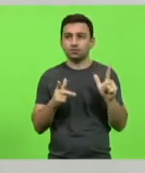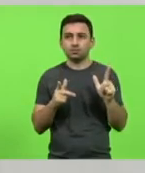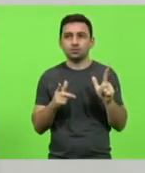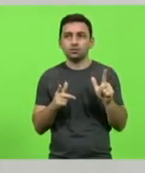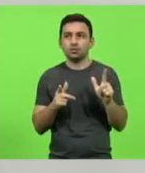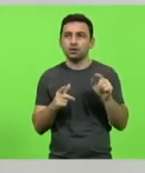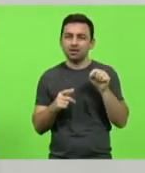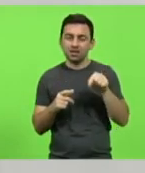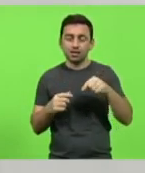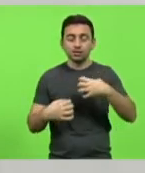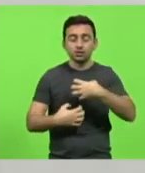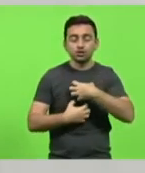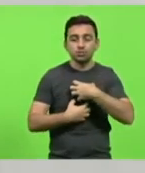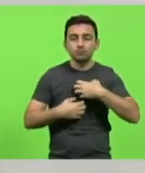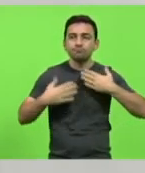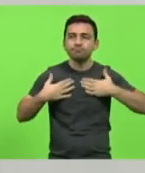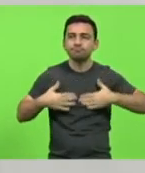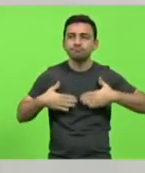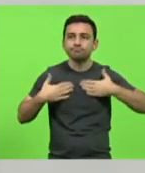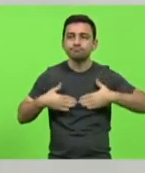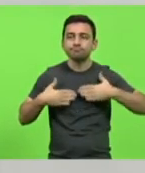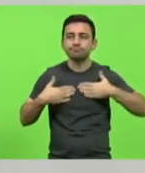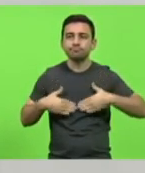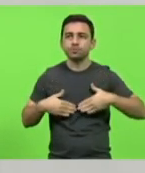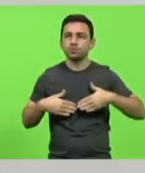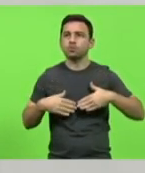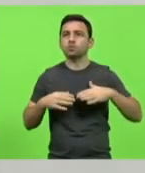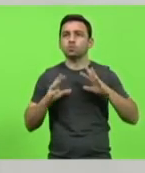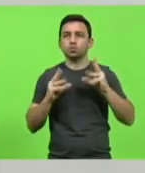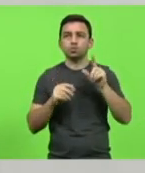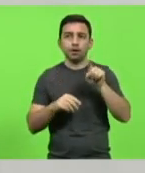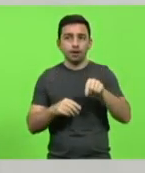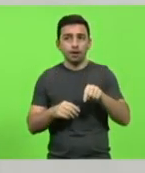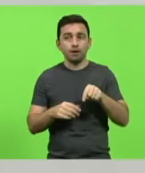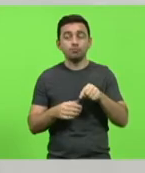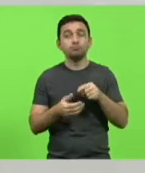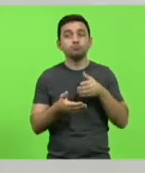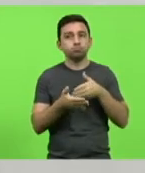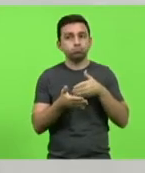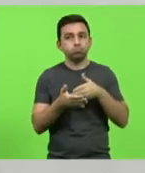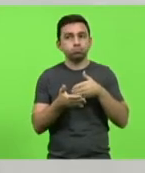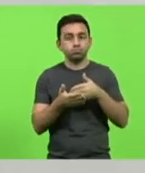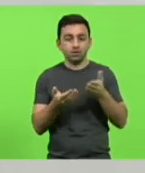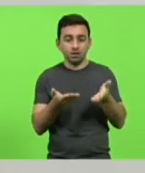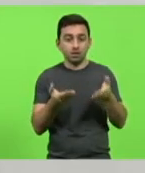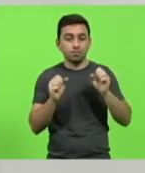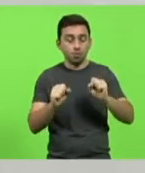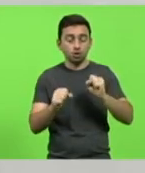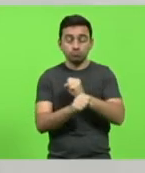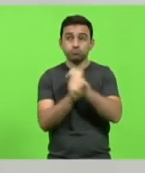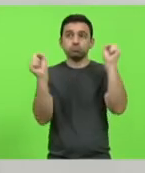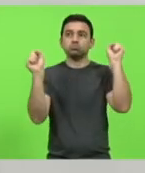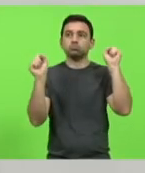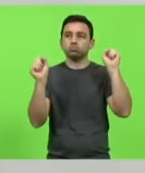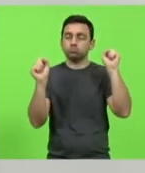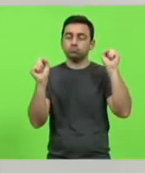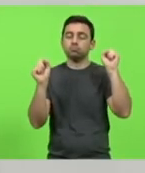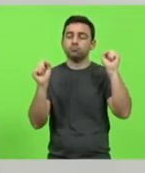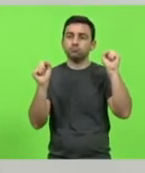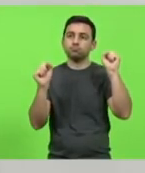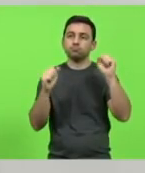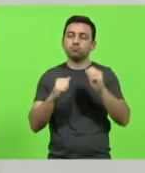de uma zona de conforto, tudo visando impedir que o autista possa entrar em surto.